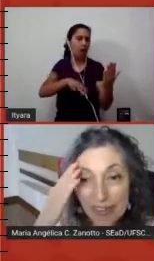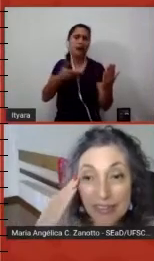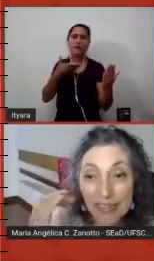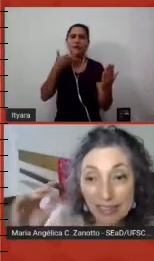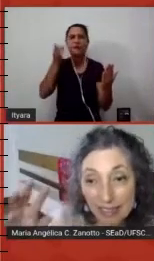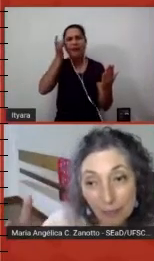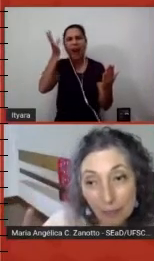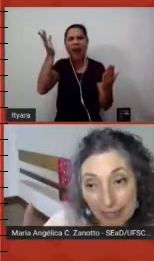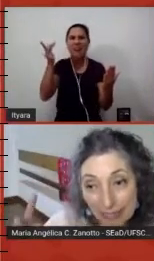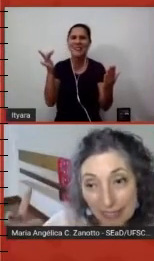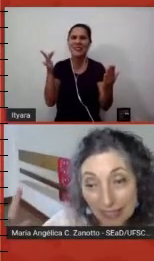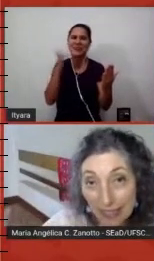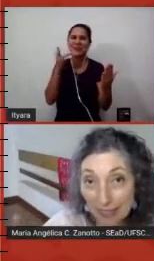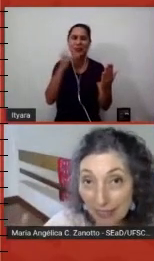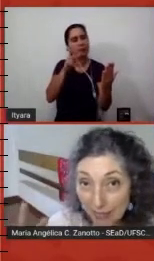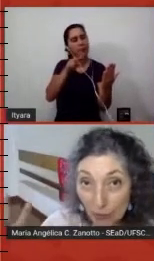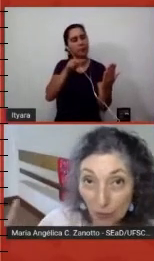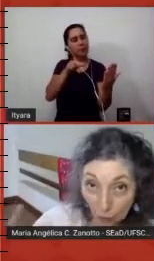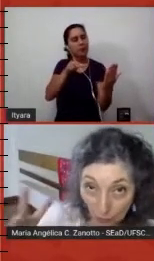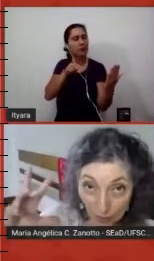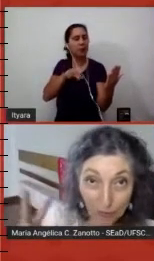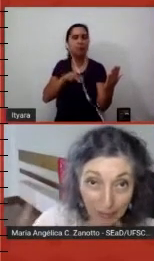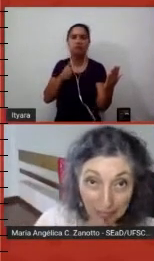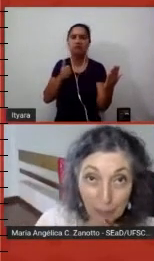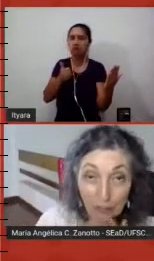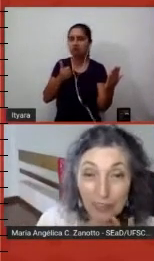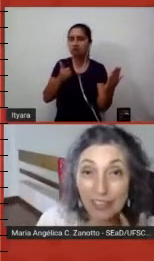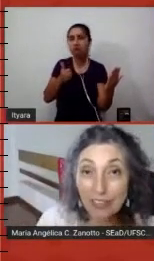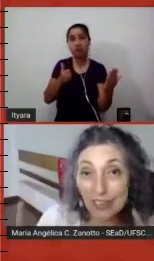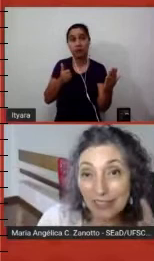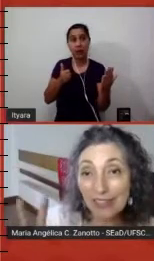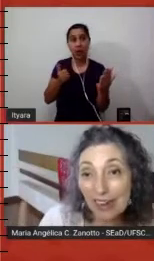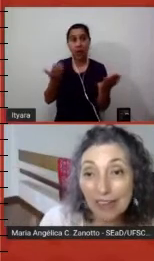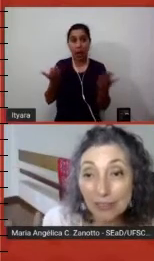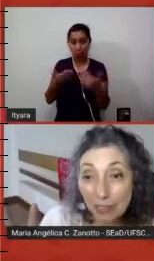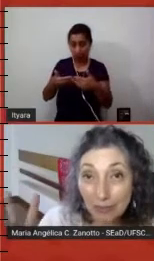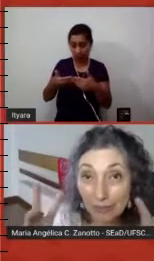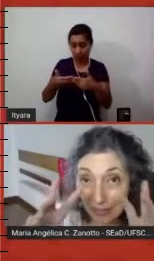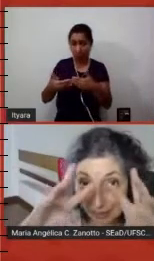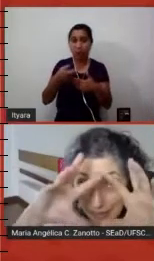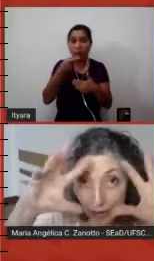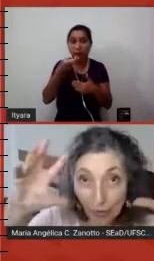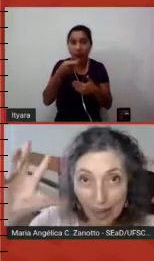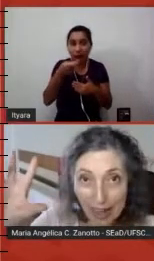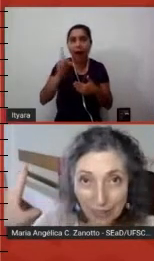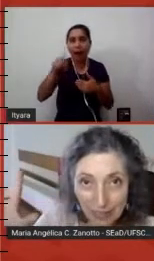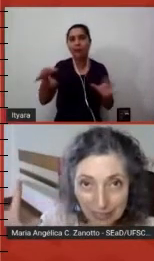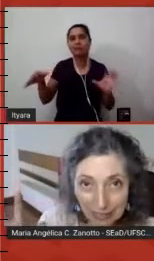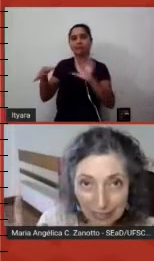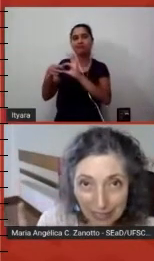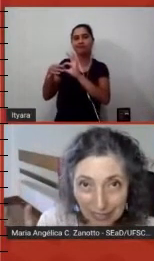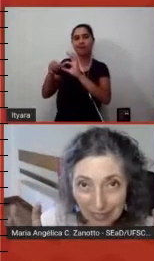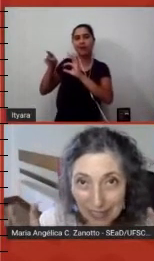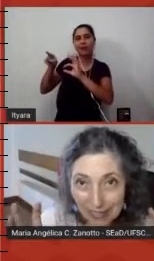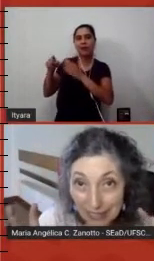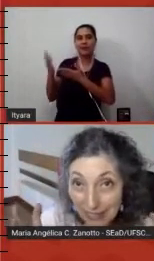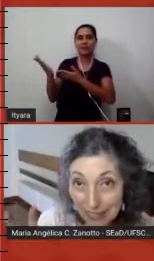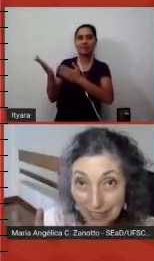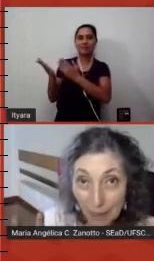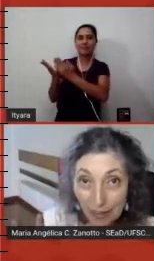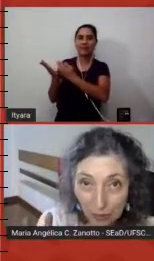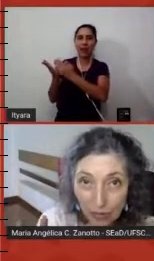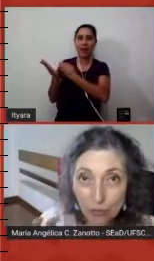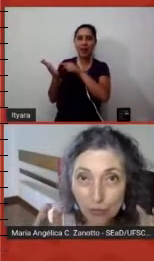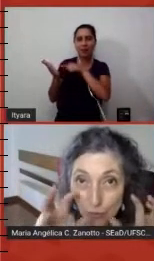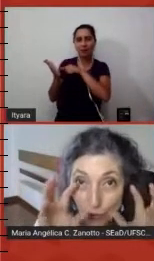ler, e para dizer assim, que o que eu vou falar daqui para frente está atrelado, então, está ancorado